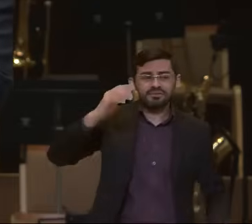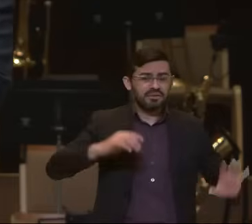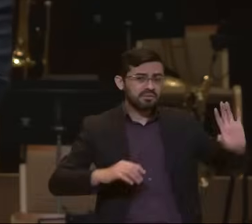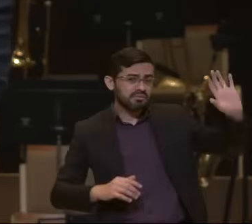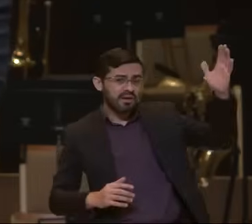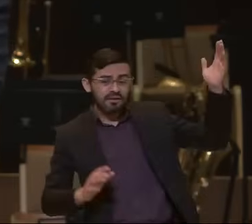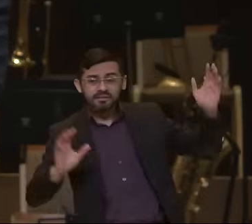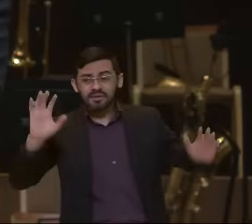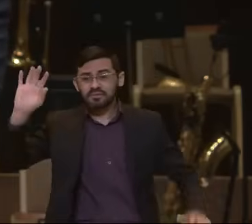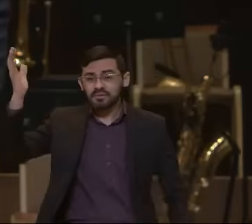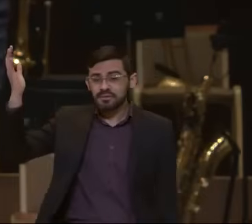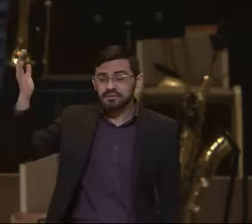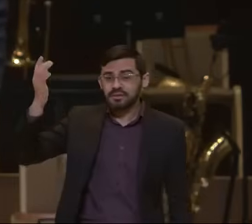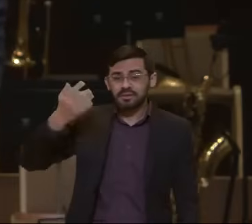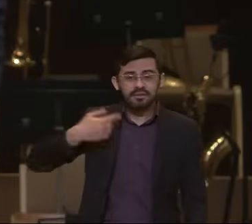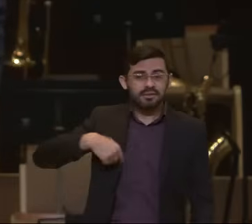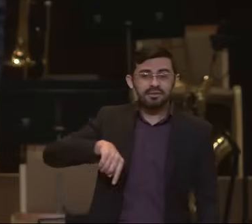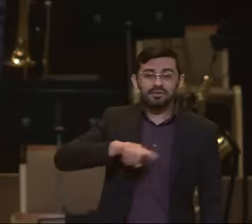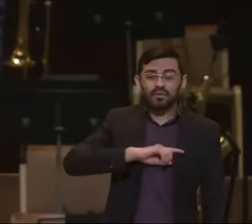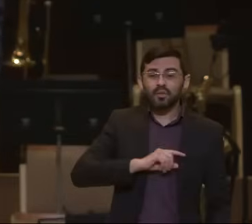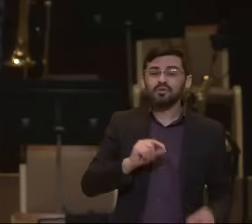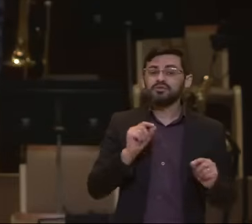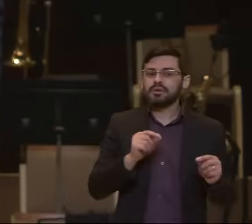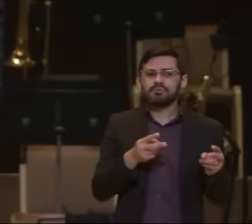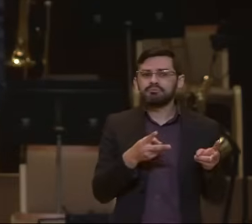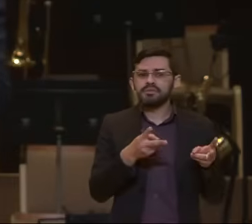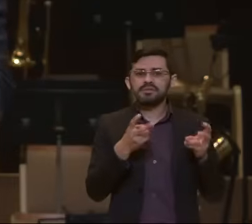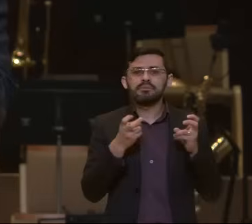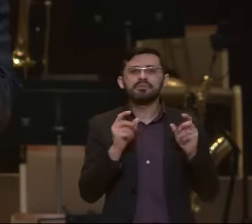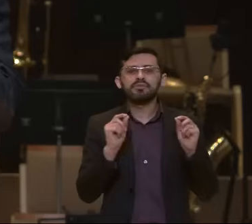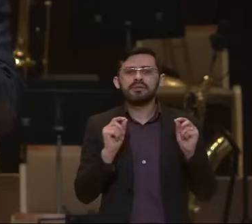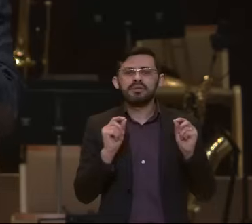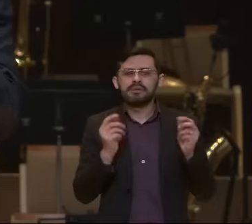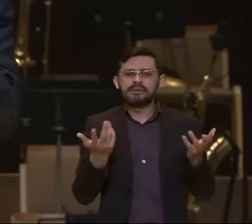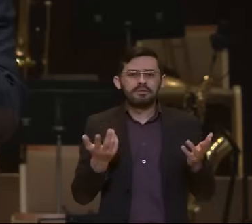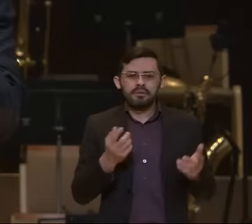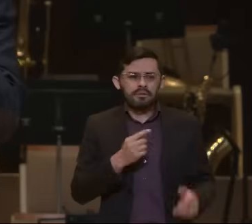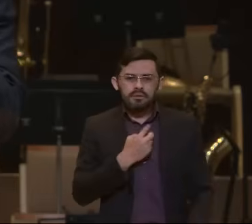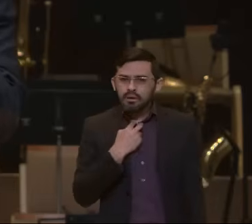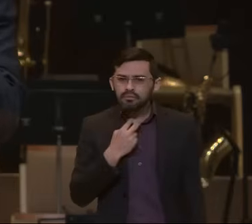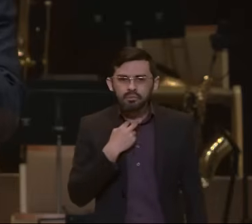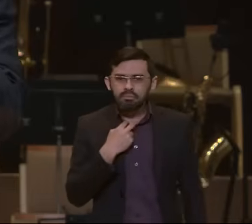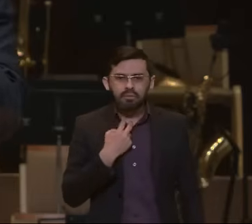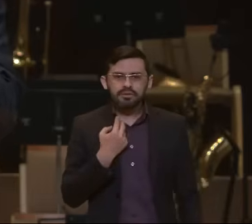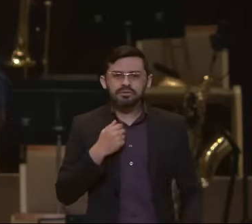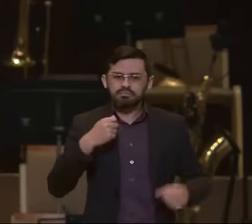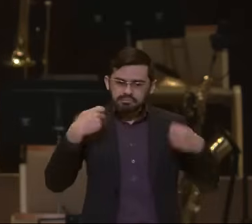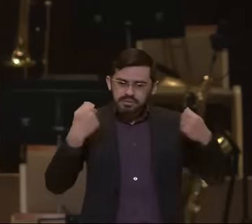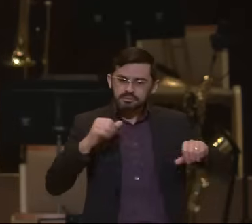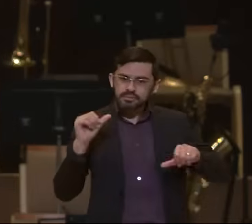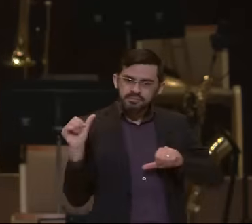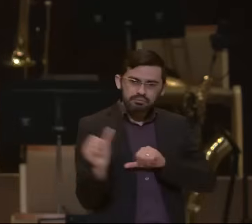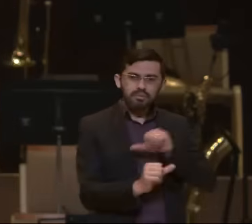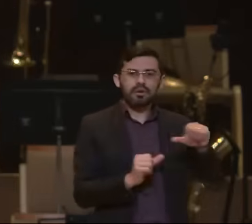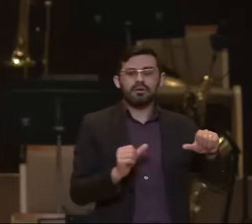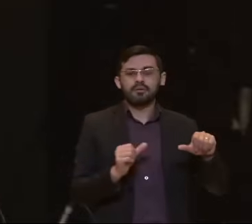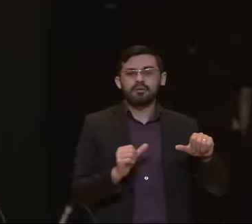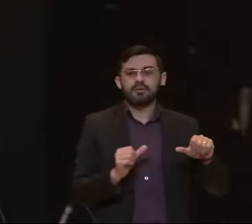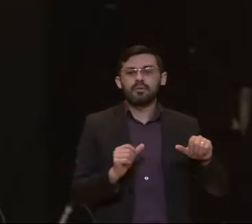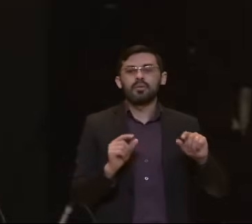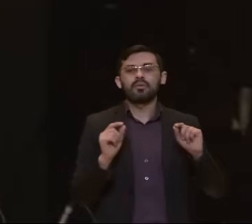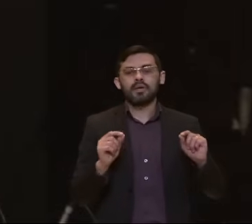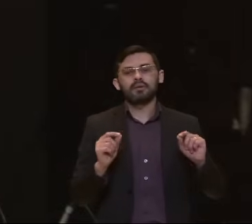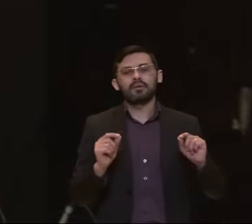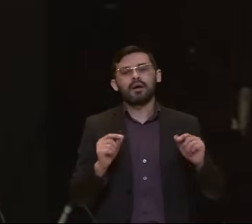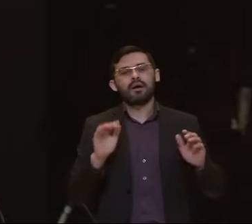lugar, e a gente não se torna um inconformado com essas coisas, nós